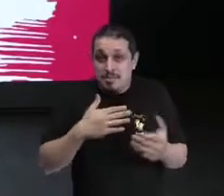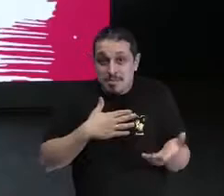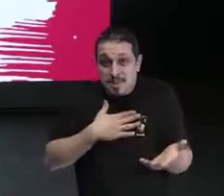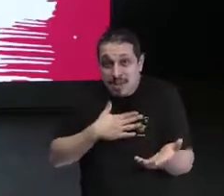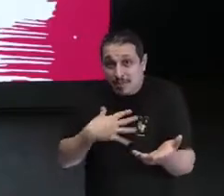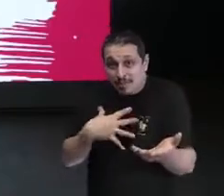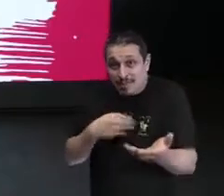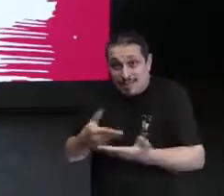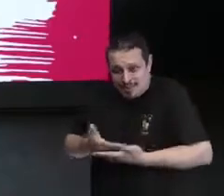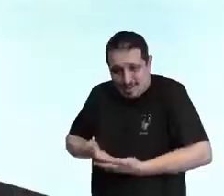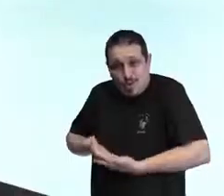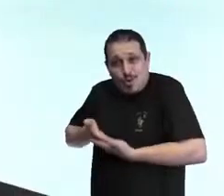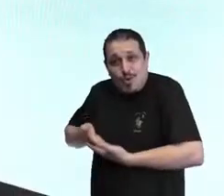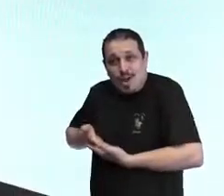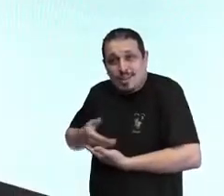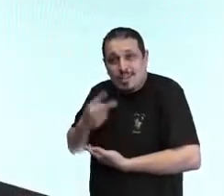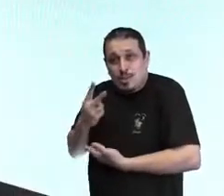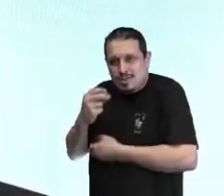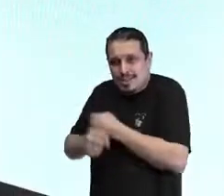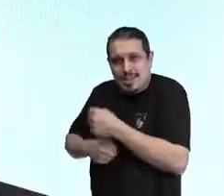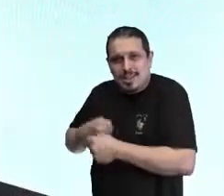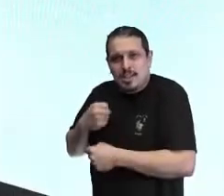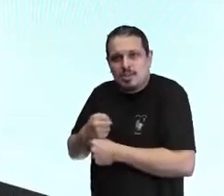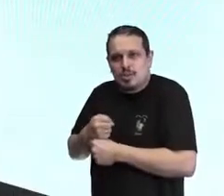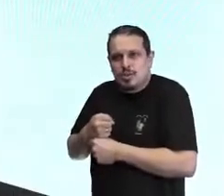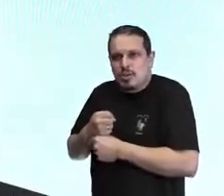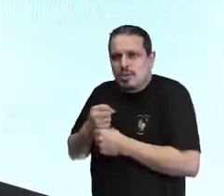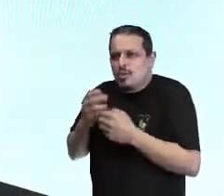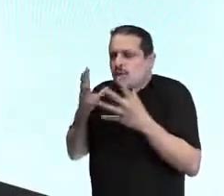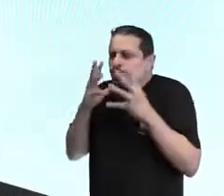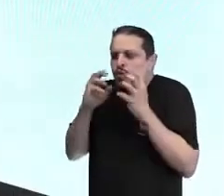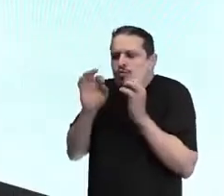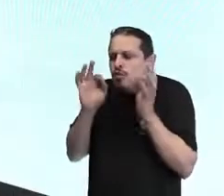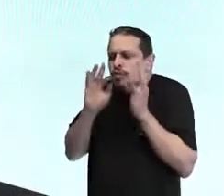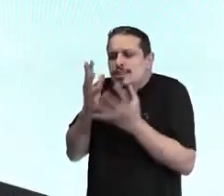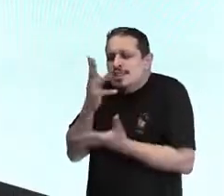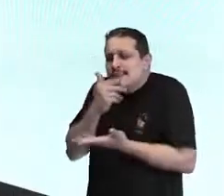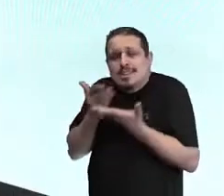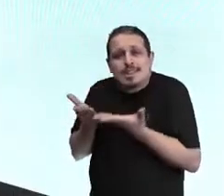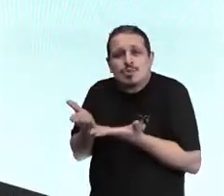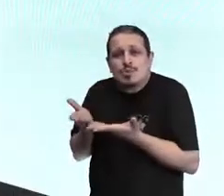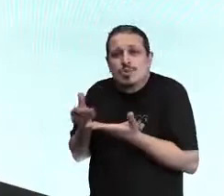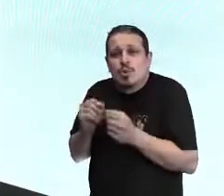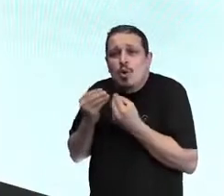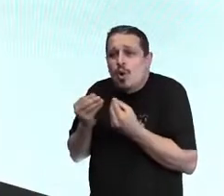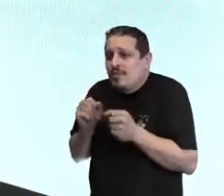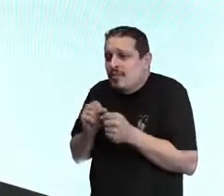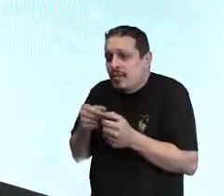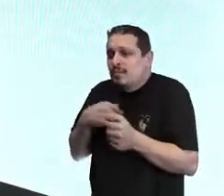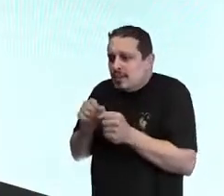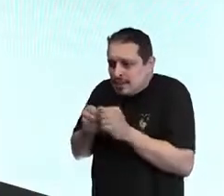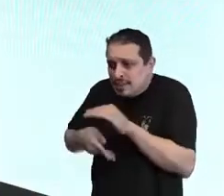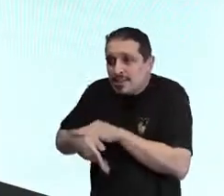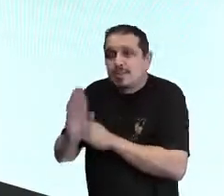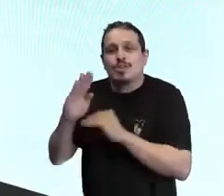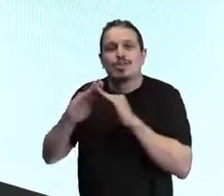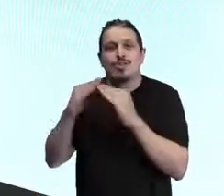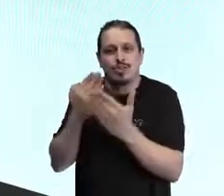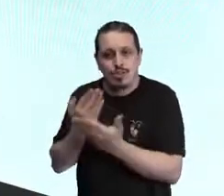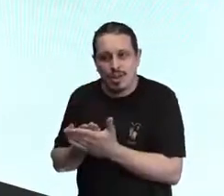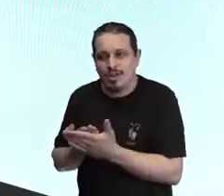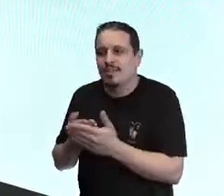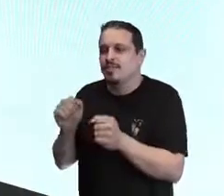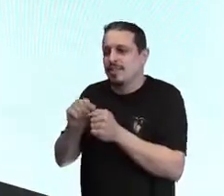2 anos, um bebê fofinho, fui ligar na escola para fazer a matrícula dele. Tudo certo, super bem recebida, temos